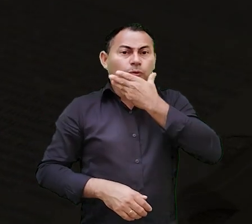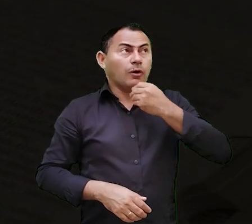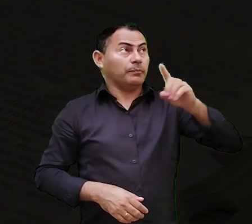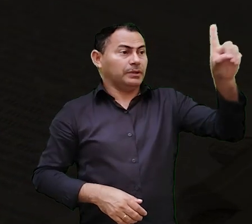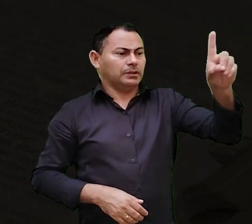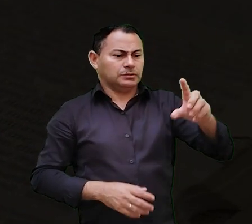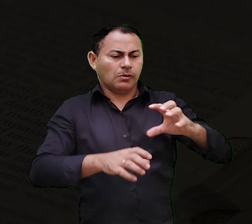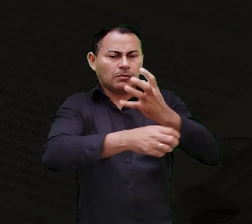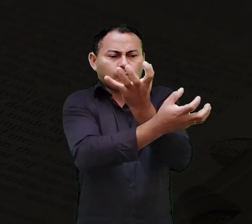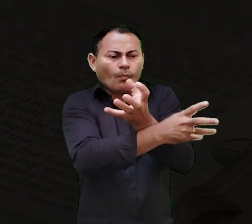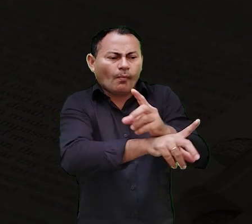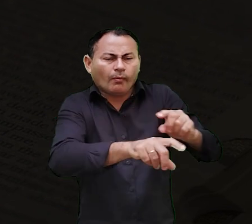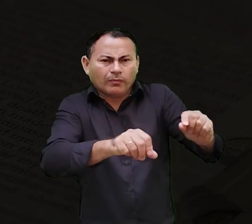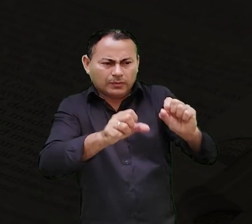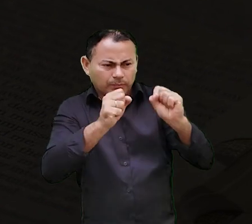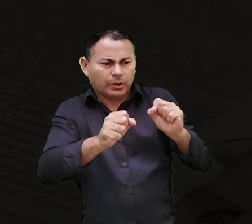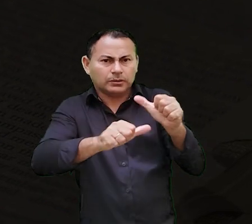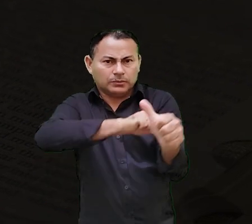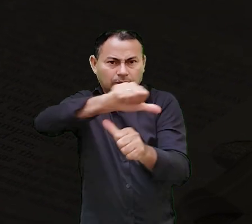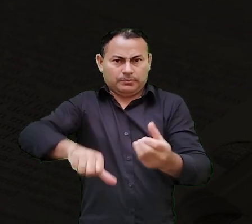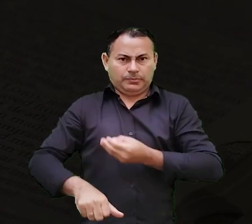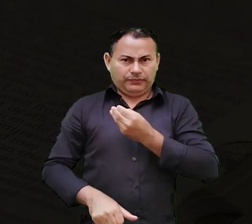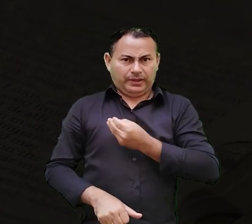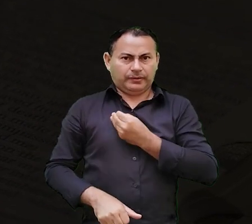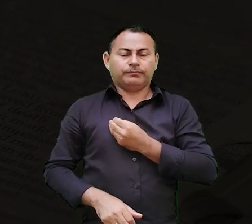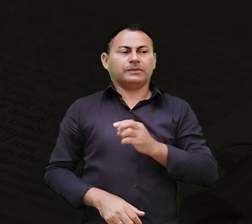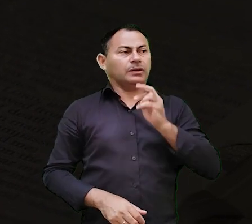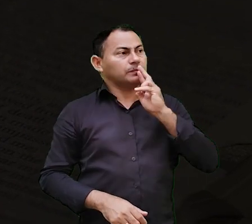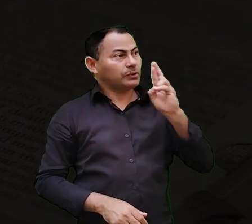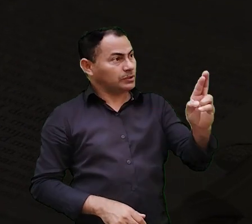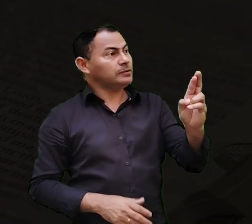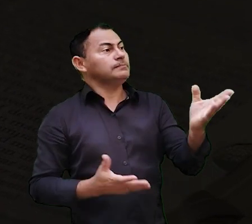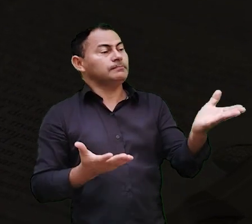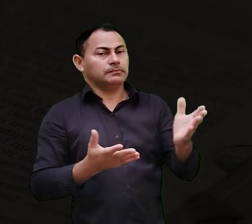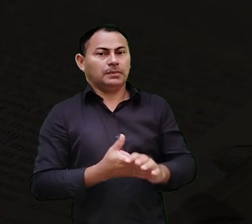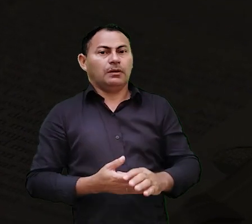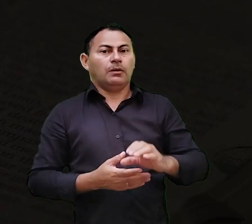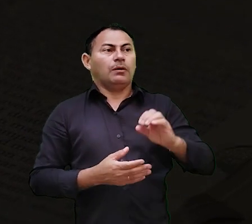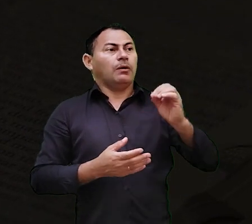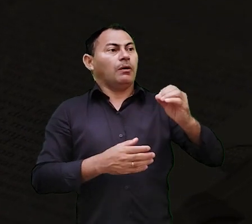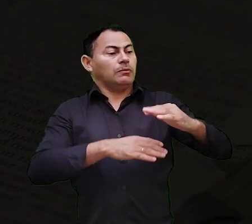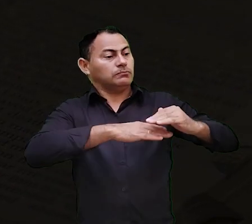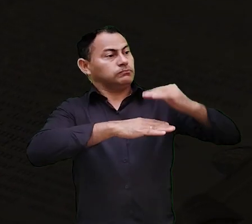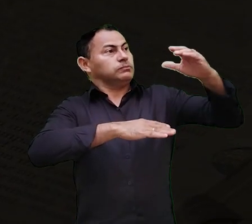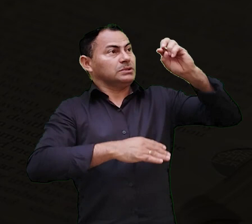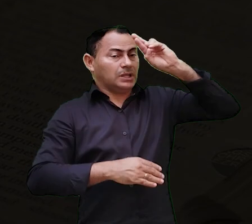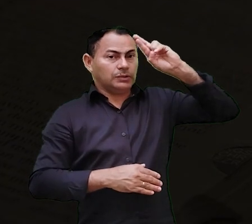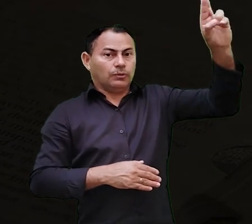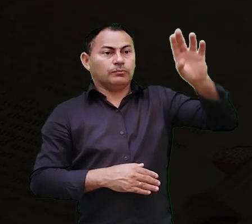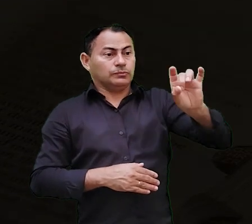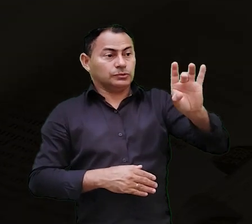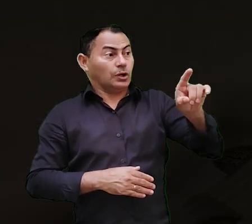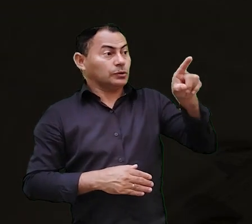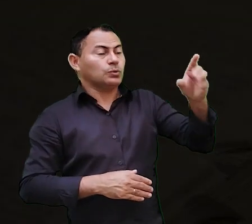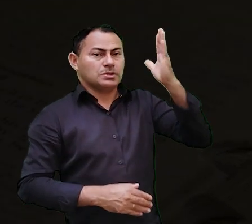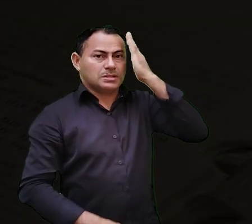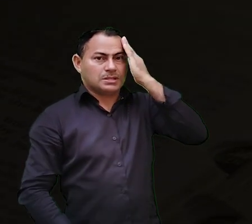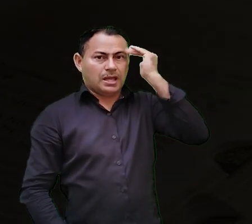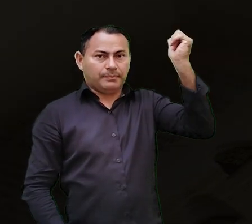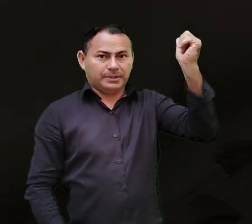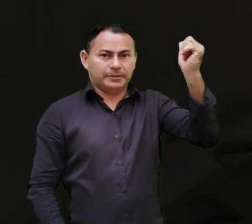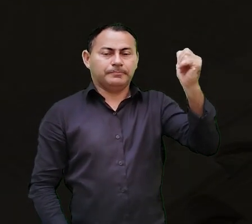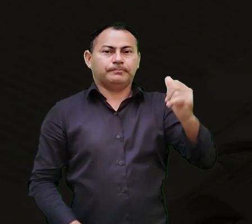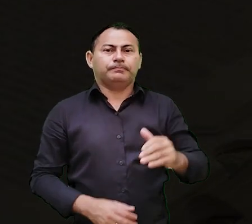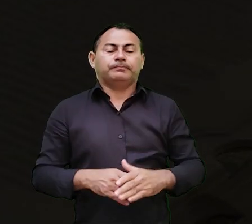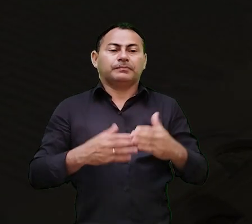homem, estes ossos poderão tornar a viver? Eu respondi: Ó soberano Senhor, só